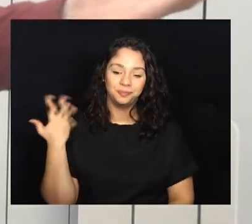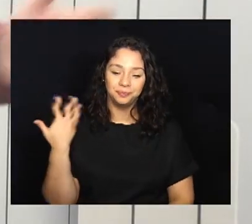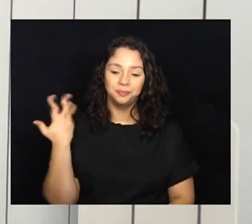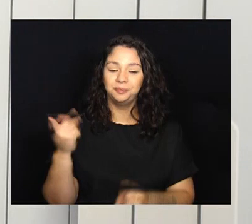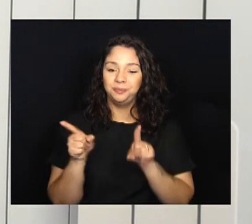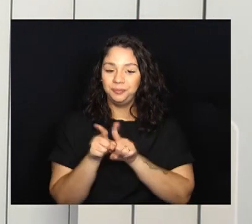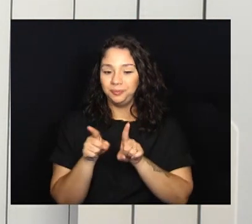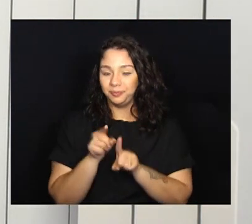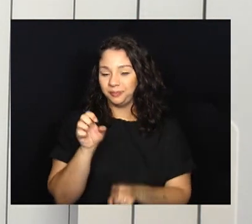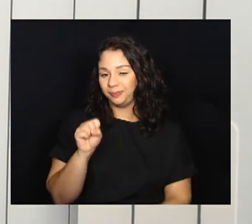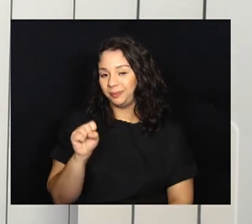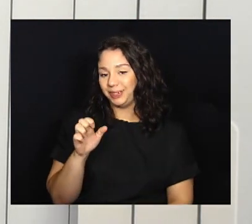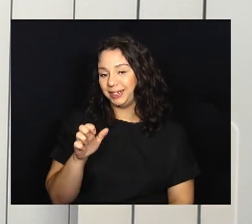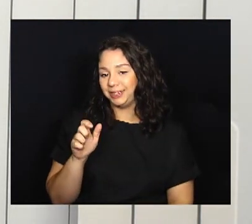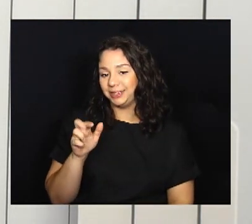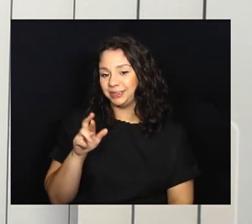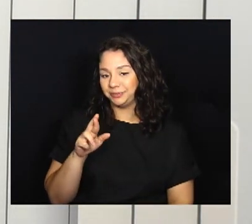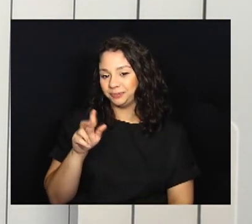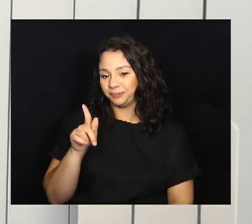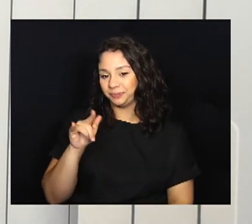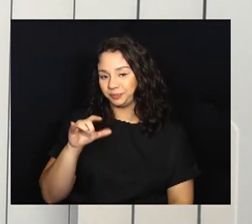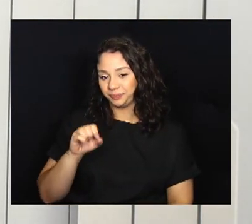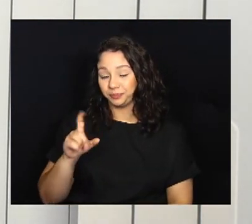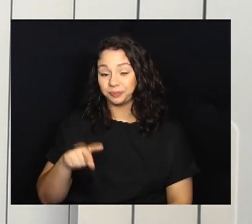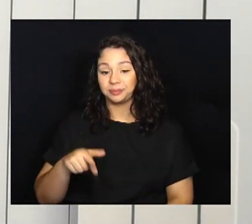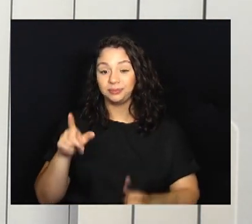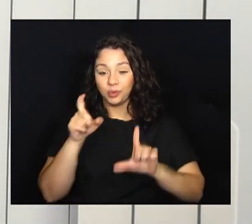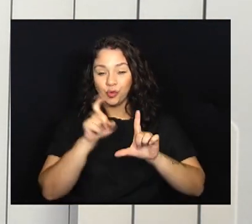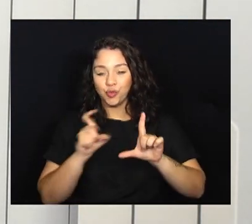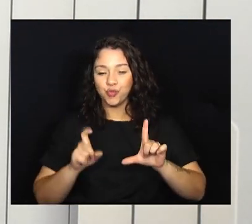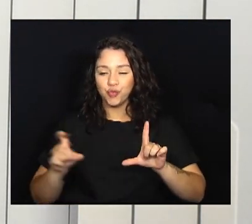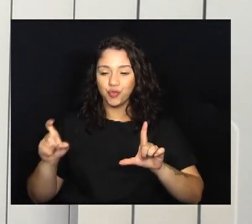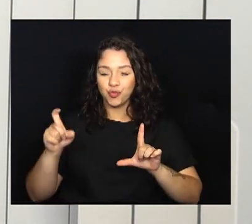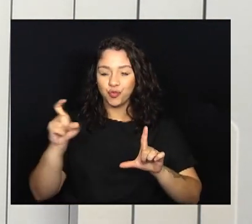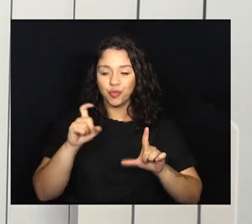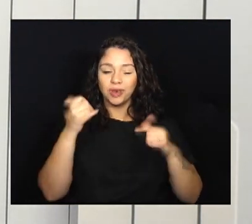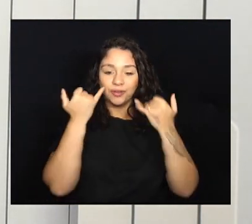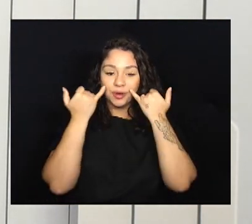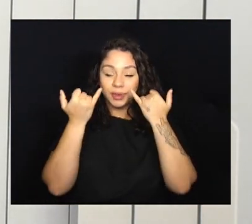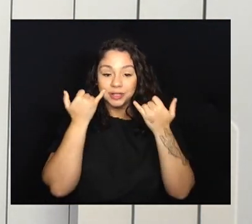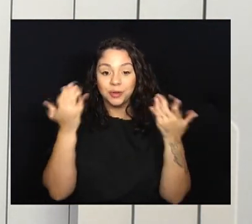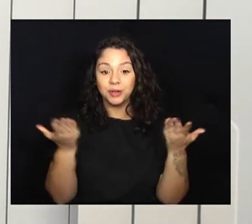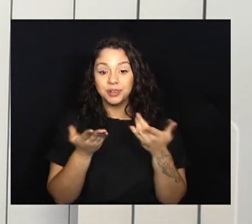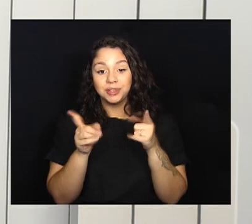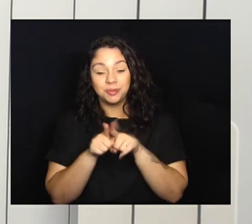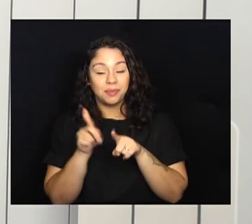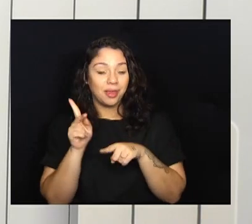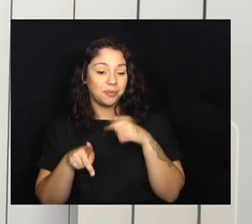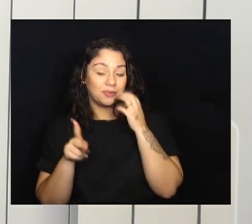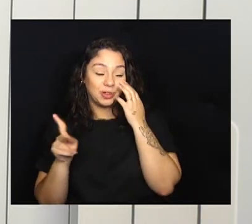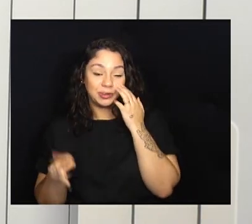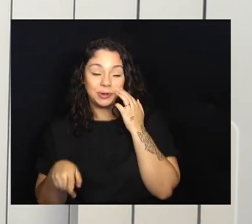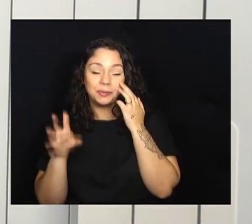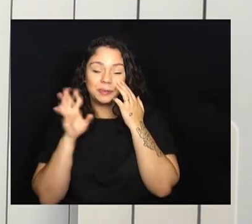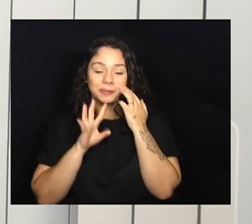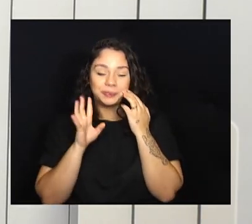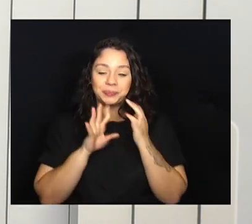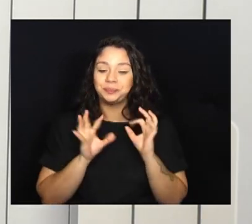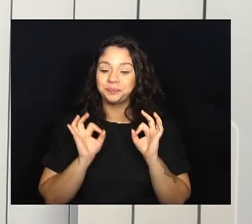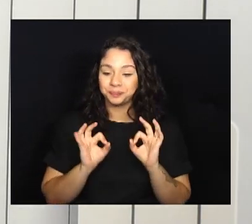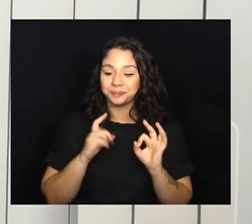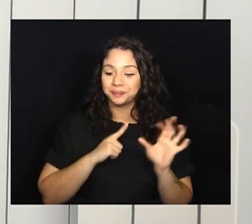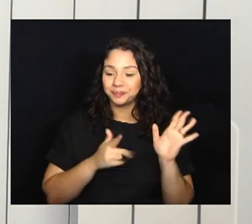Sérgio Campelo, né? Ele que é grafiteiro aí por todas as informações, é professor também, então muito bacana